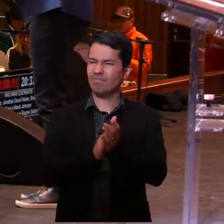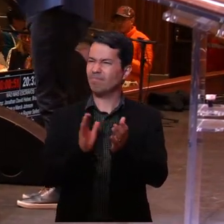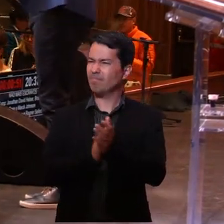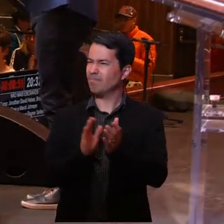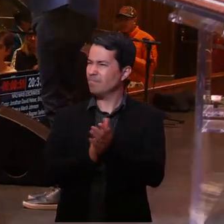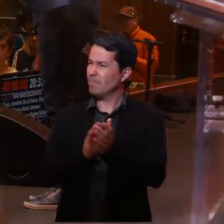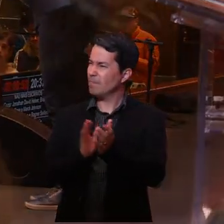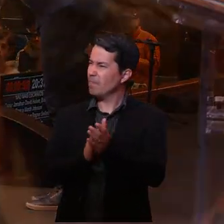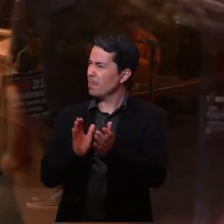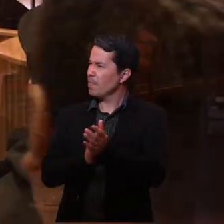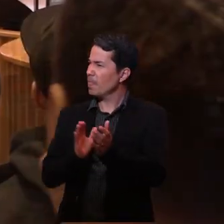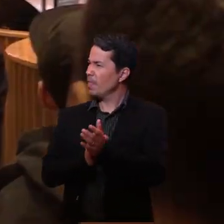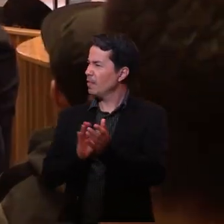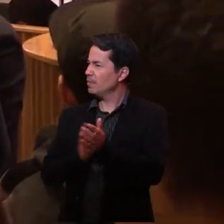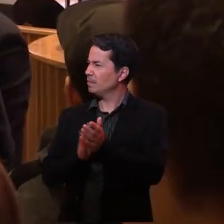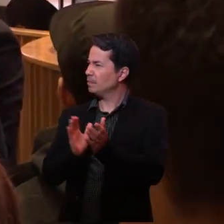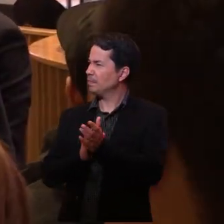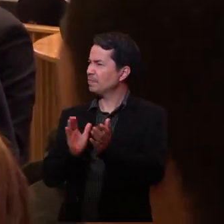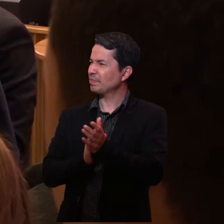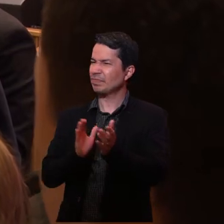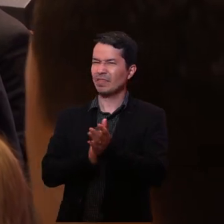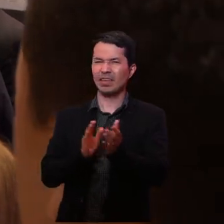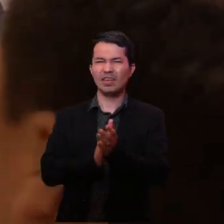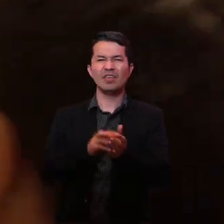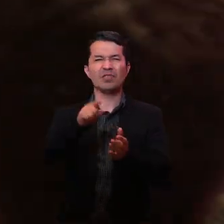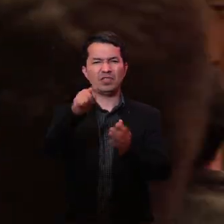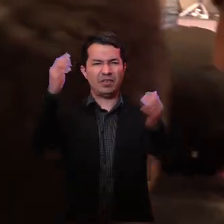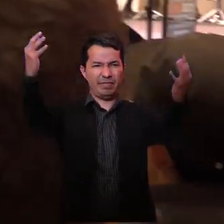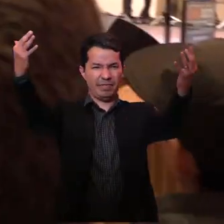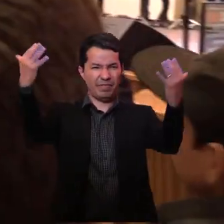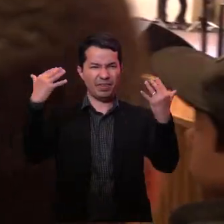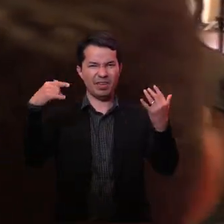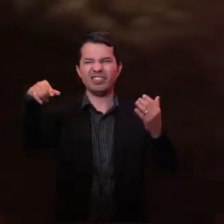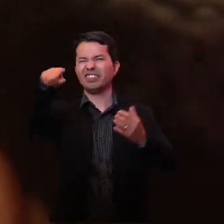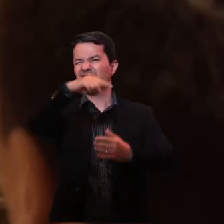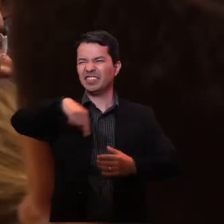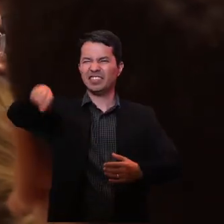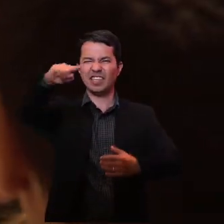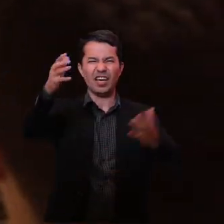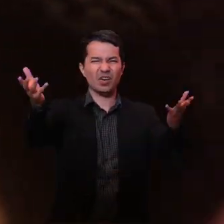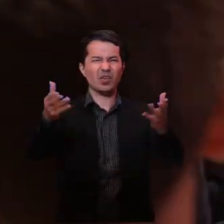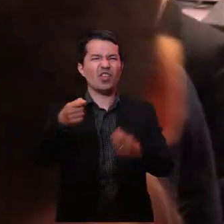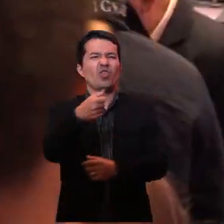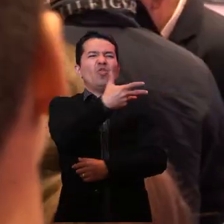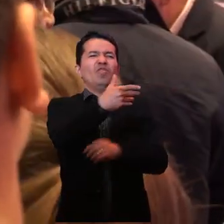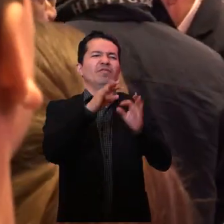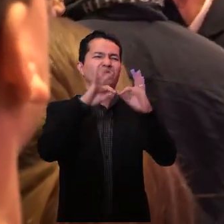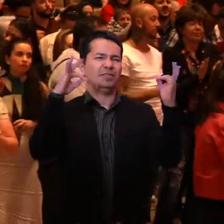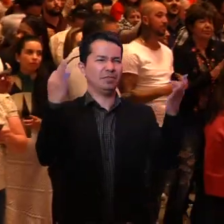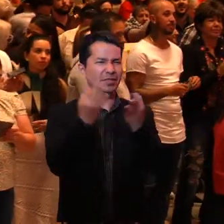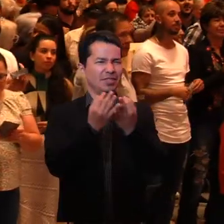frente, olha a família na fé que vocês estão recebendo aqui. Olha que coisa linda.